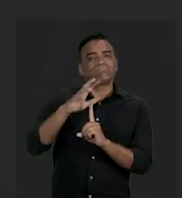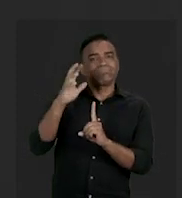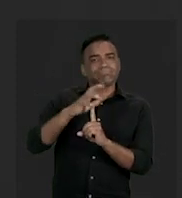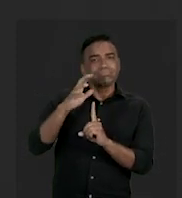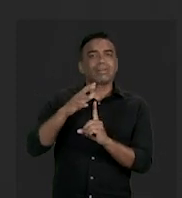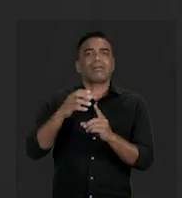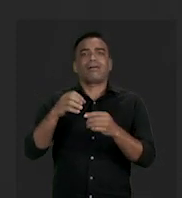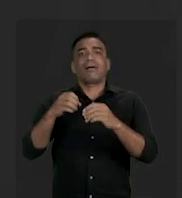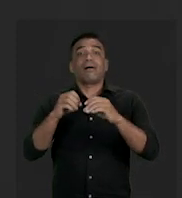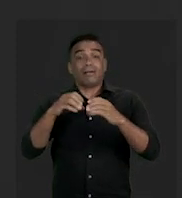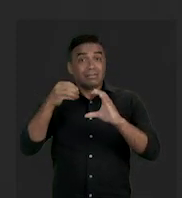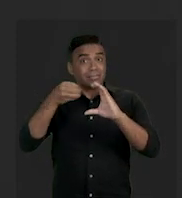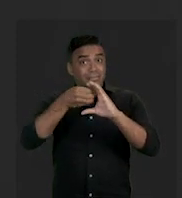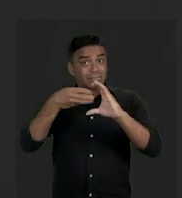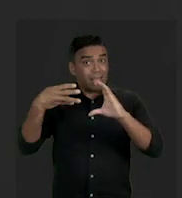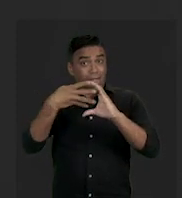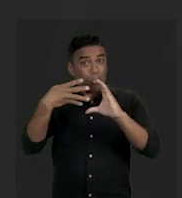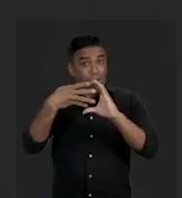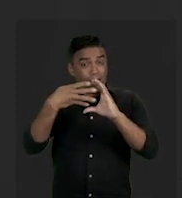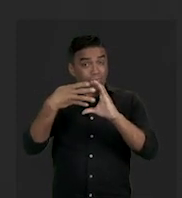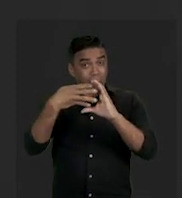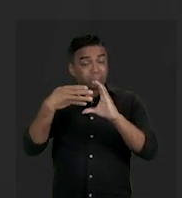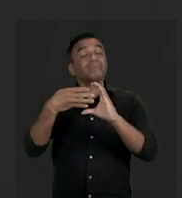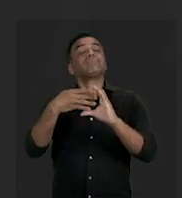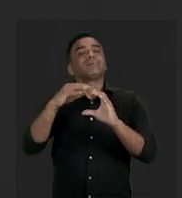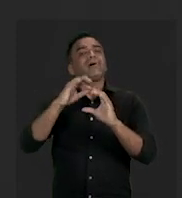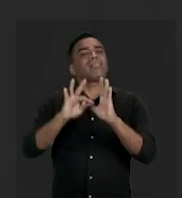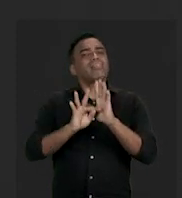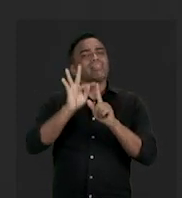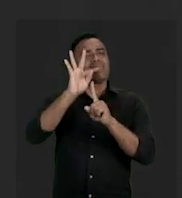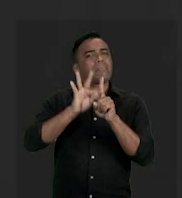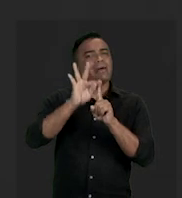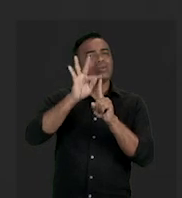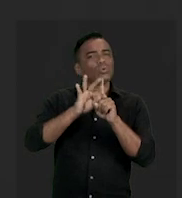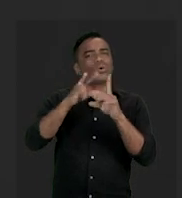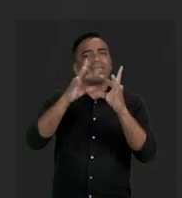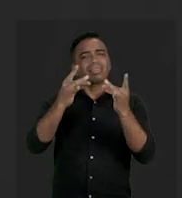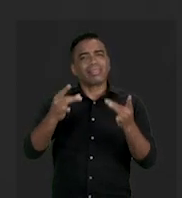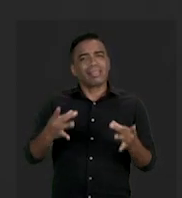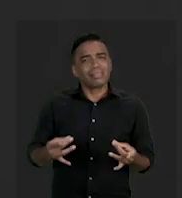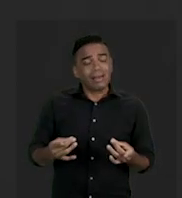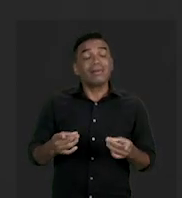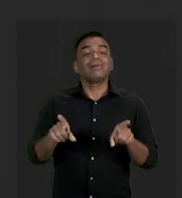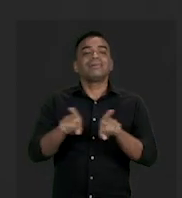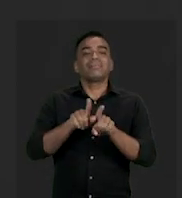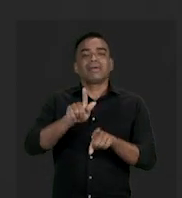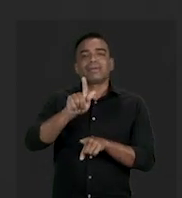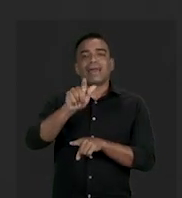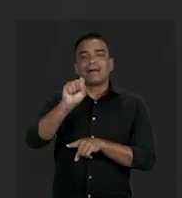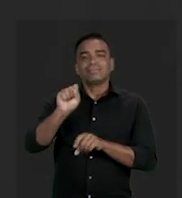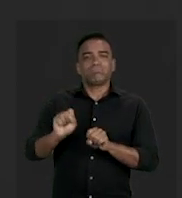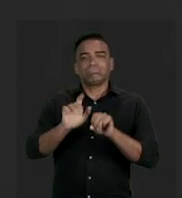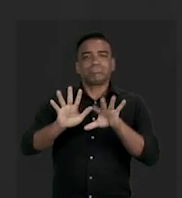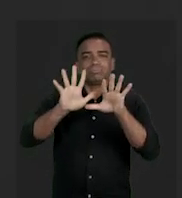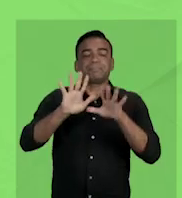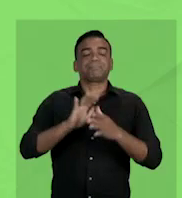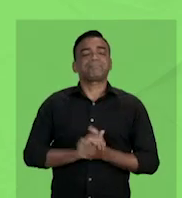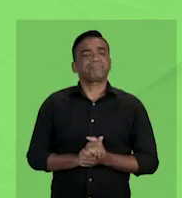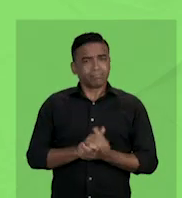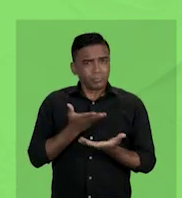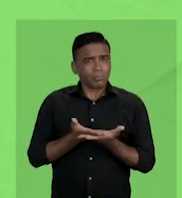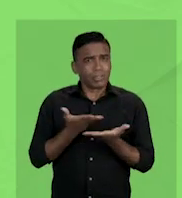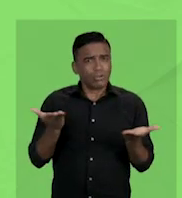transporte por membrana celular, na temperatura e pressão de líquidos e gases. Bom, para a aula de hoje eu